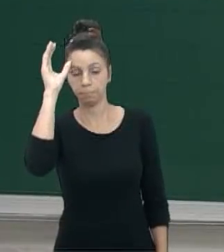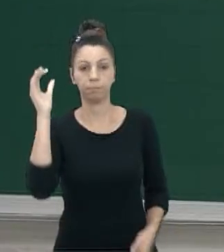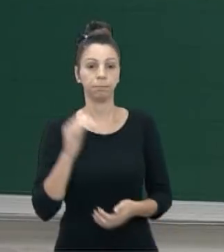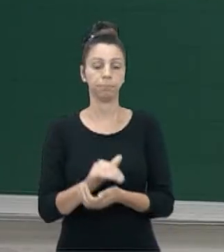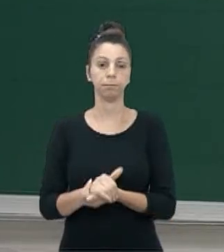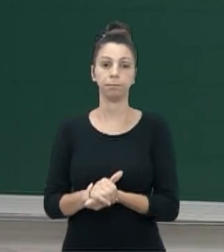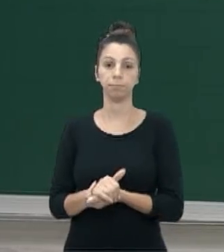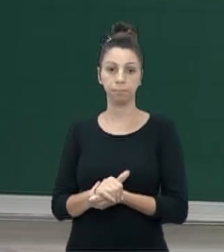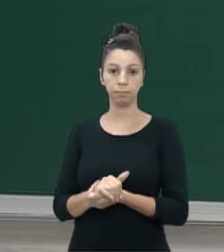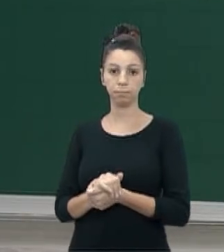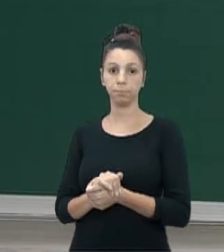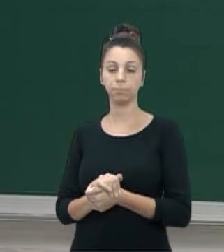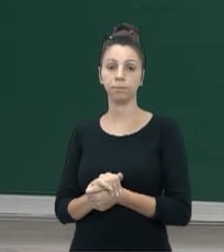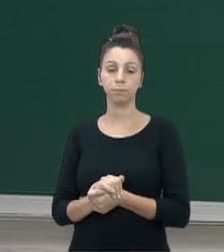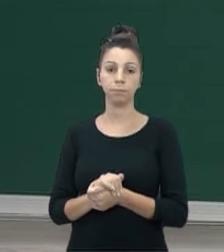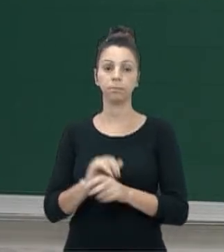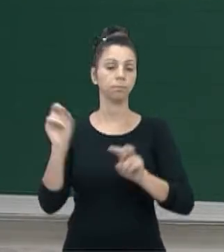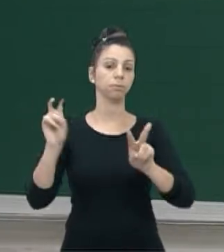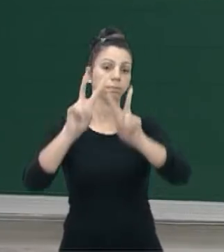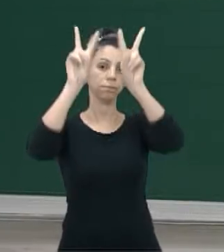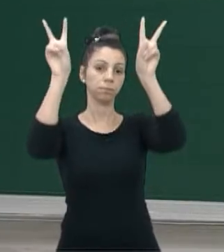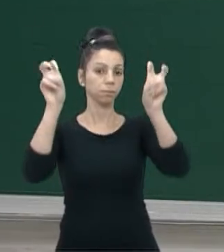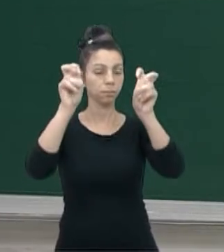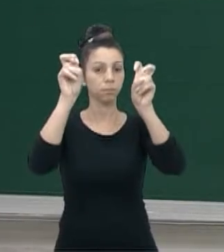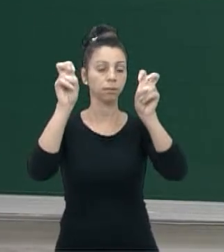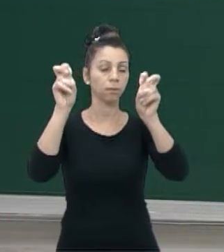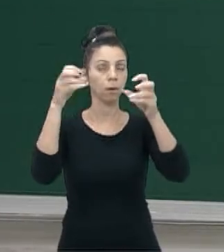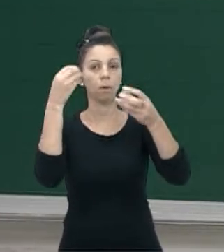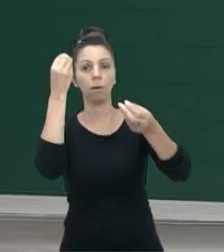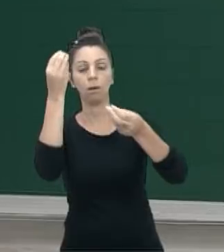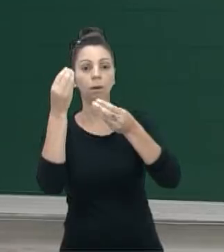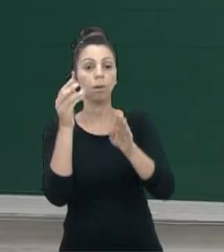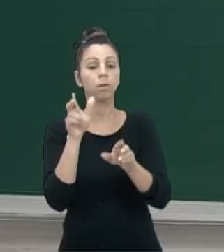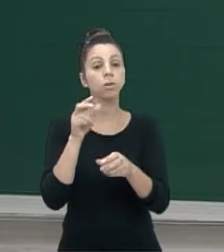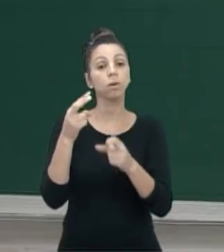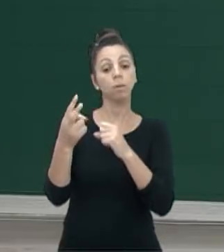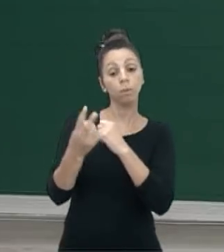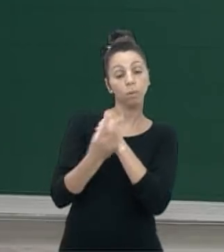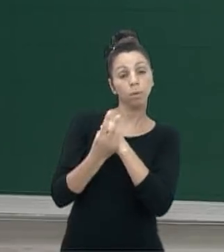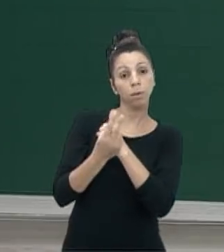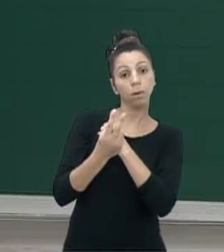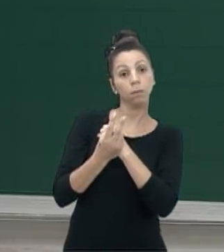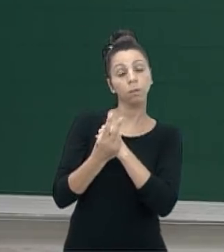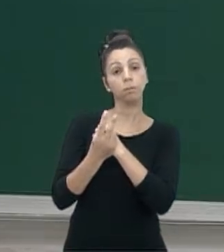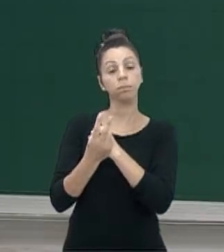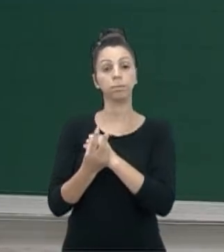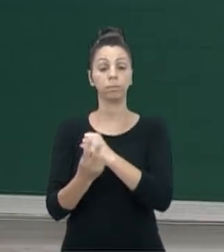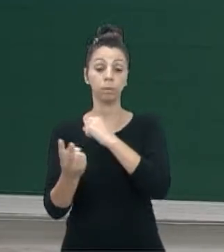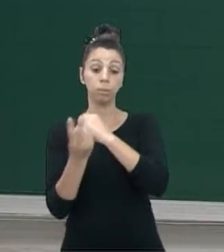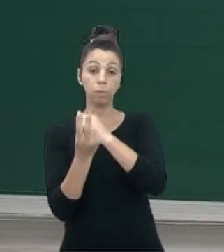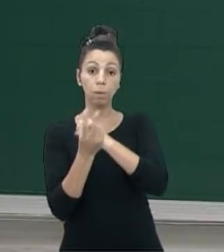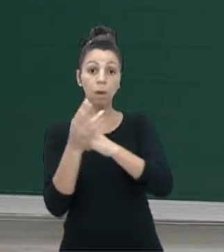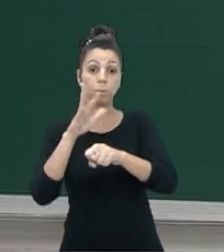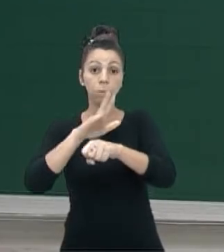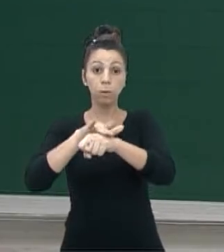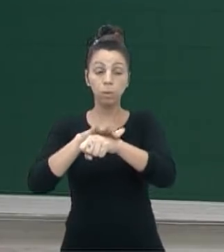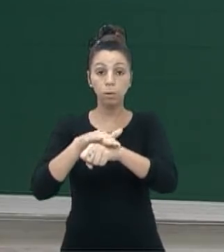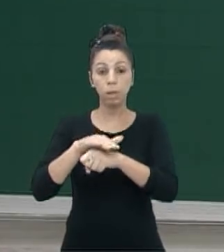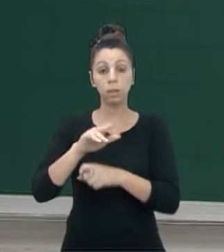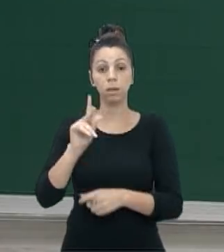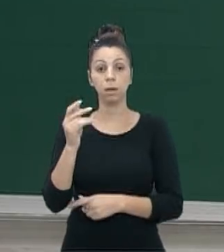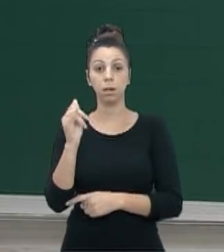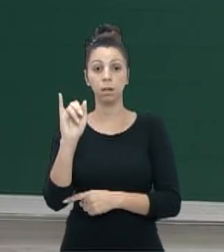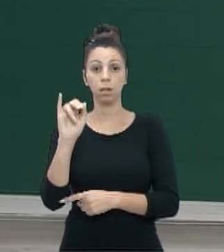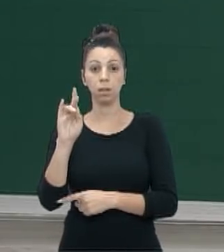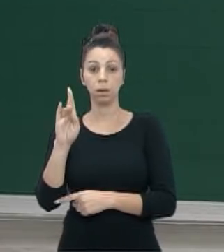a determinado assunto, determinada forma de prevenção, né? Nesse caso, de prevenção à hipertensão, né? Então, tinha